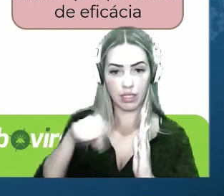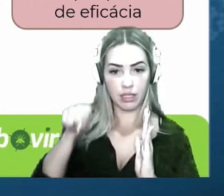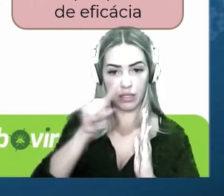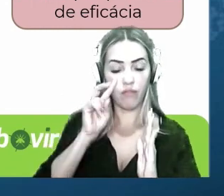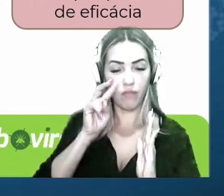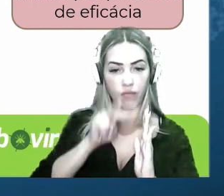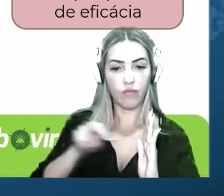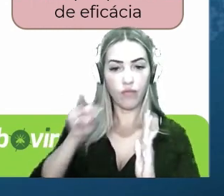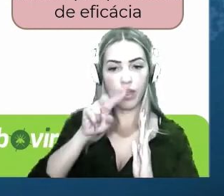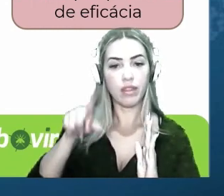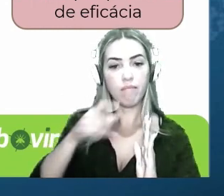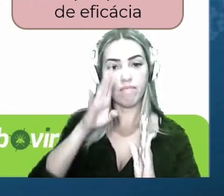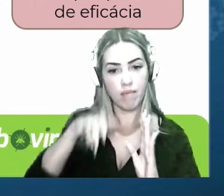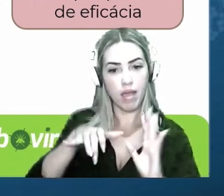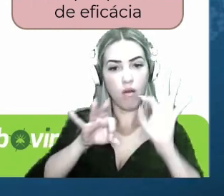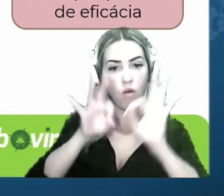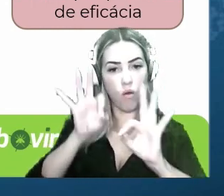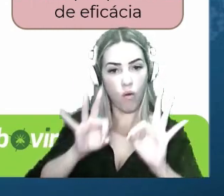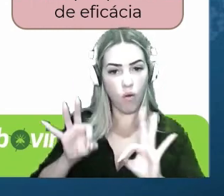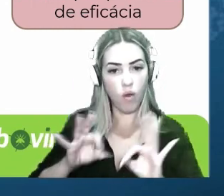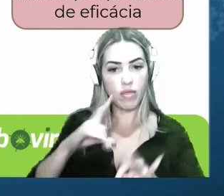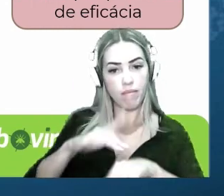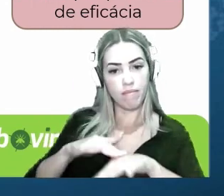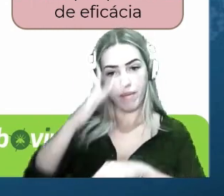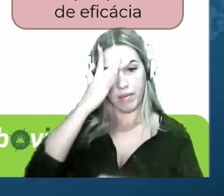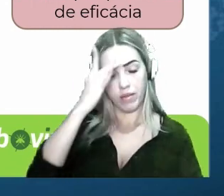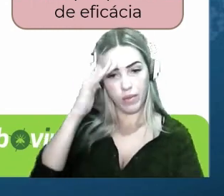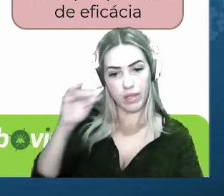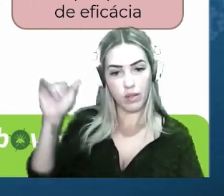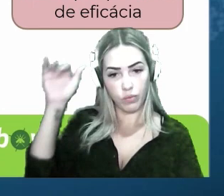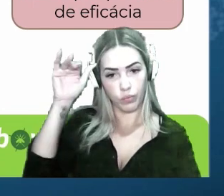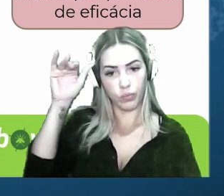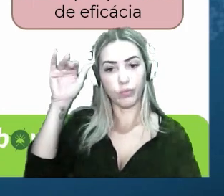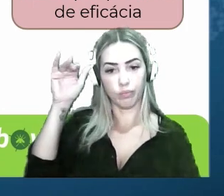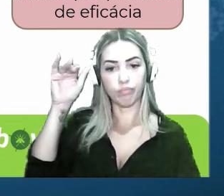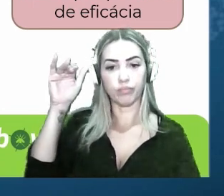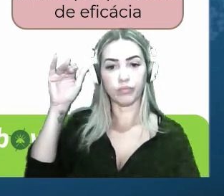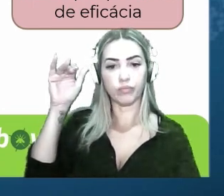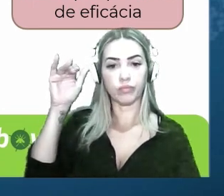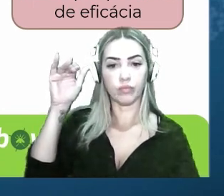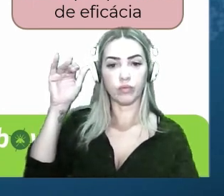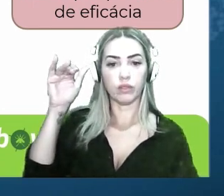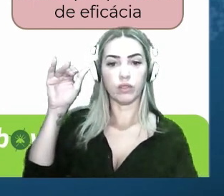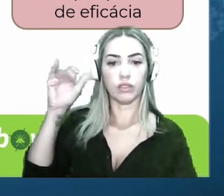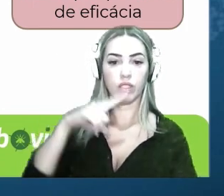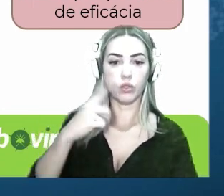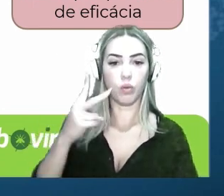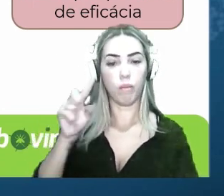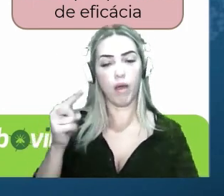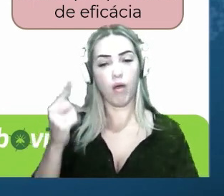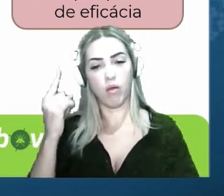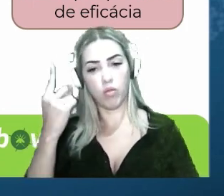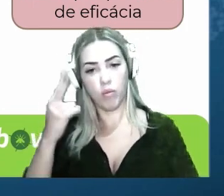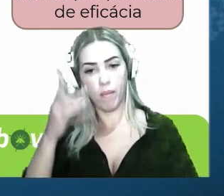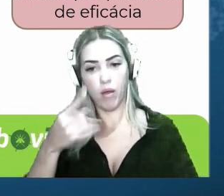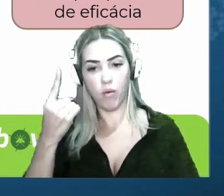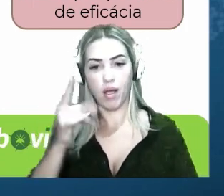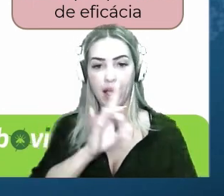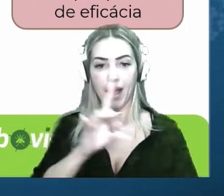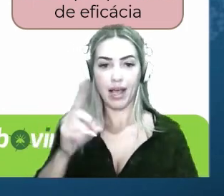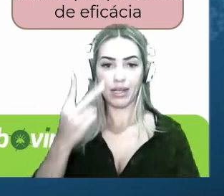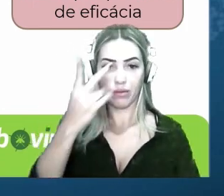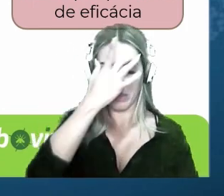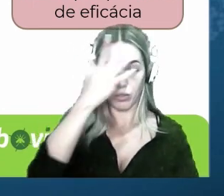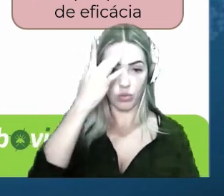bem equilibrada, um pouquinho mais de adulto. E a gente tem uma randomização 2:1. Cada 2 pessoas que receberam a vacina, uma